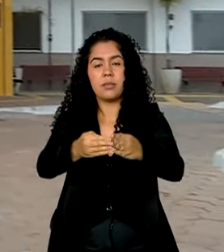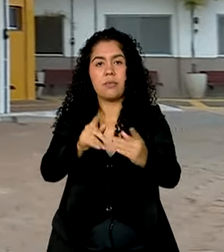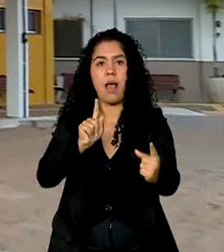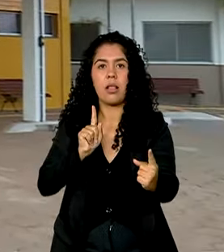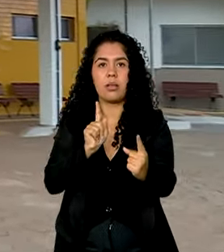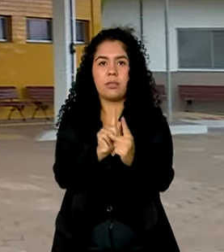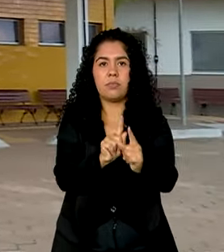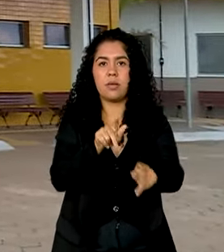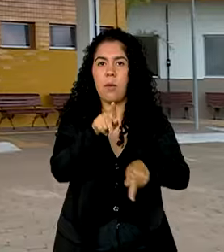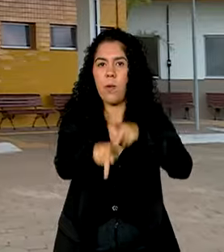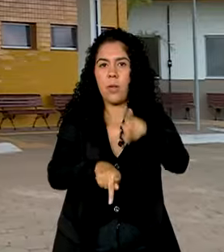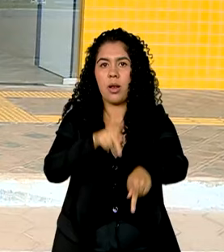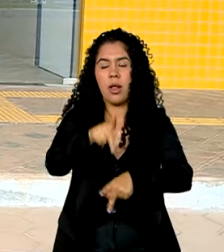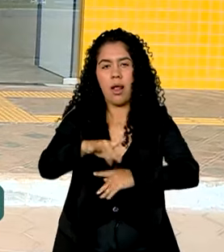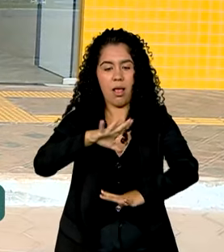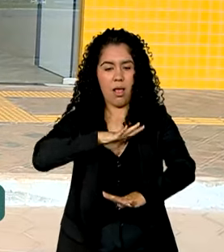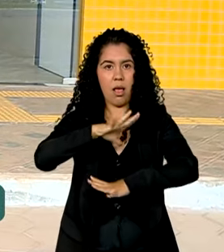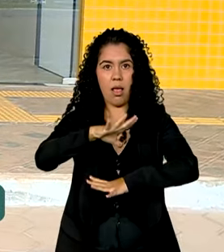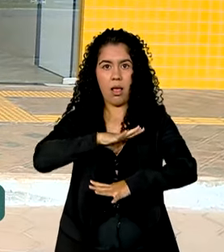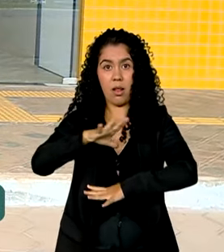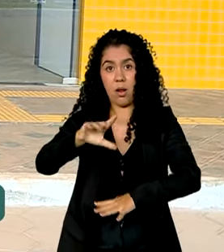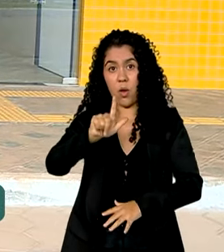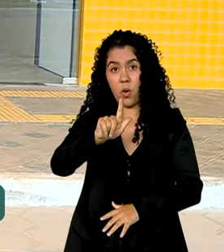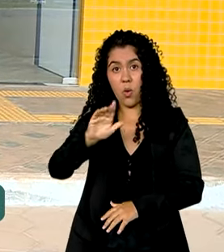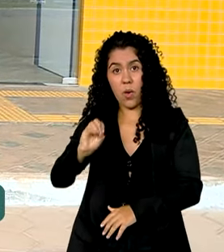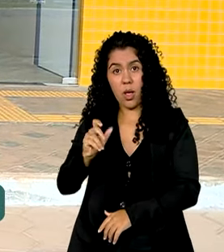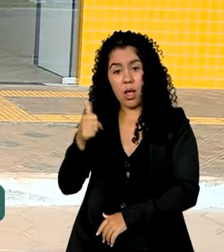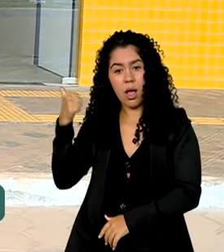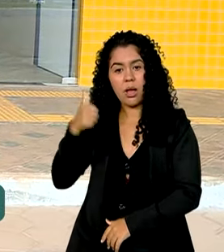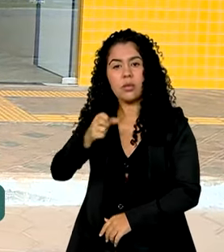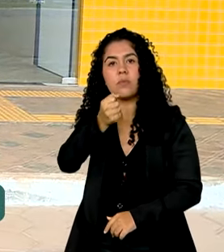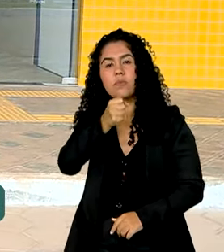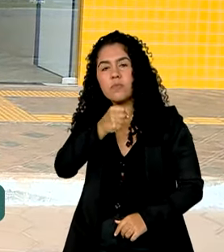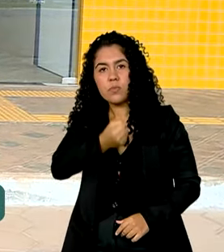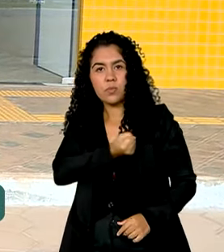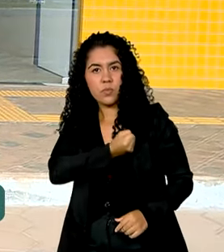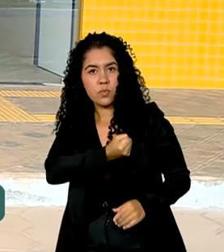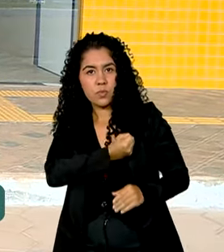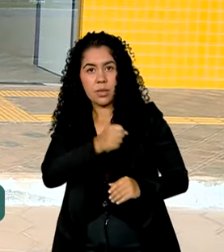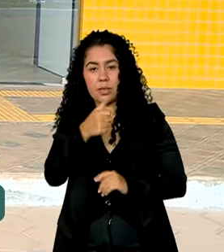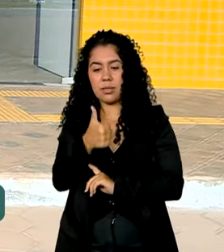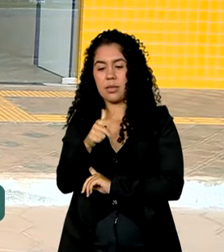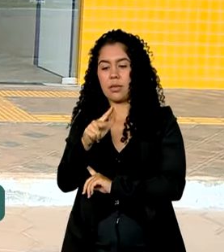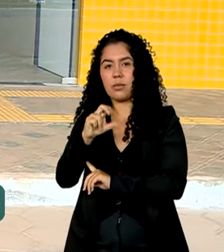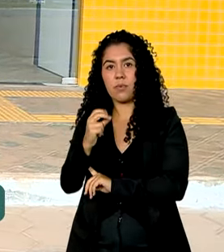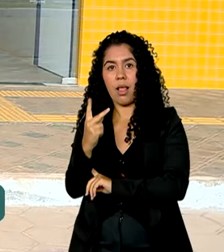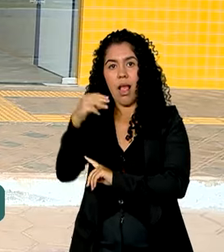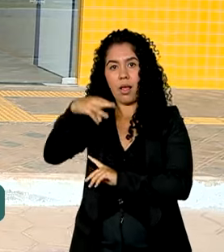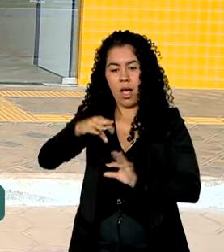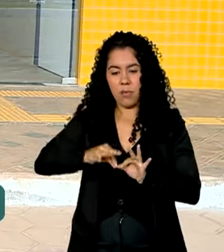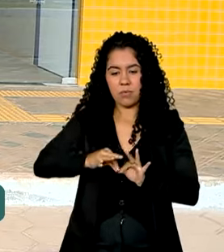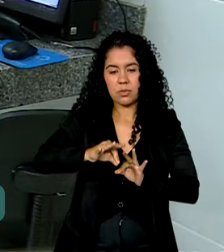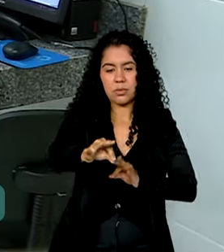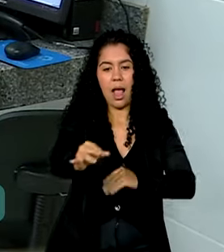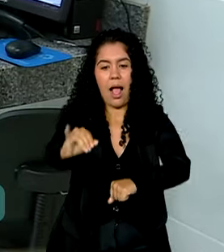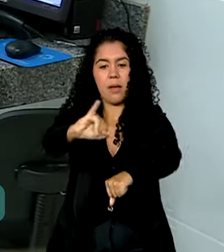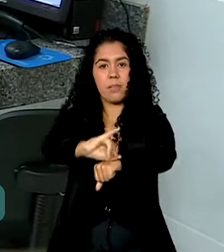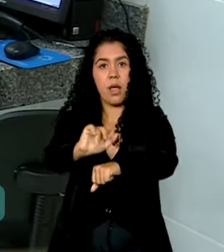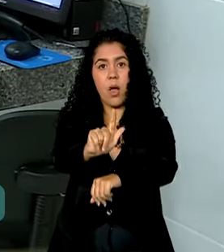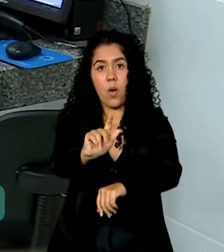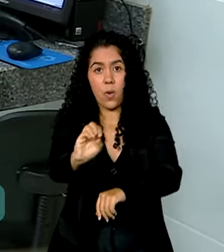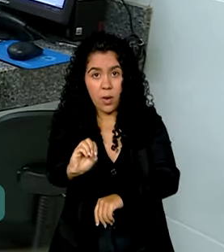Estadual de Águas Lindas de Goiás, município localizado a cerca de 150 quilômetros da capital goiana.